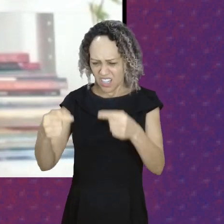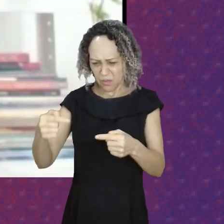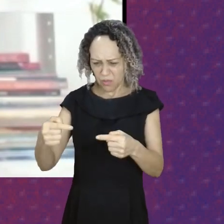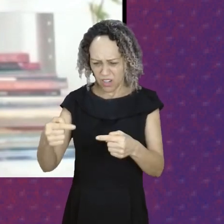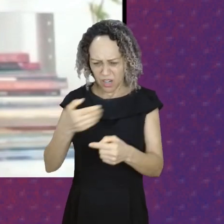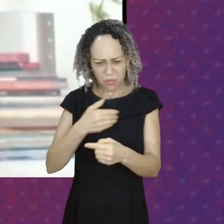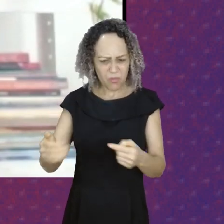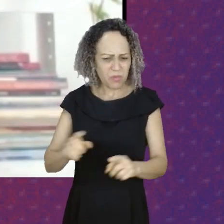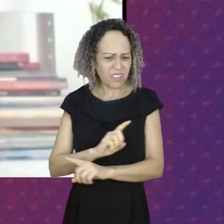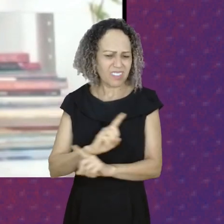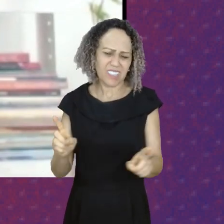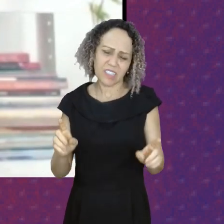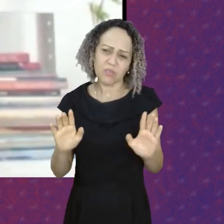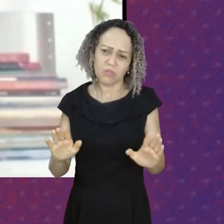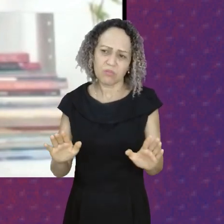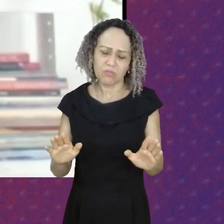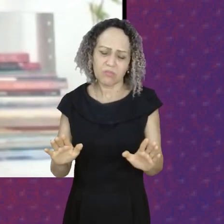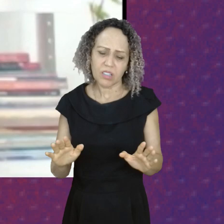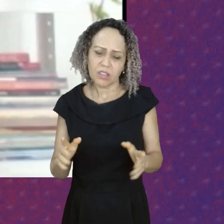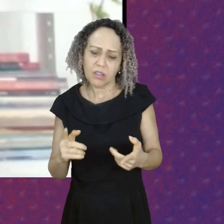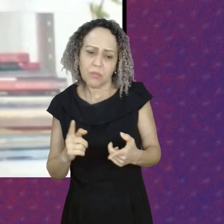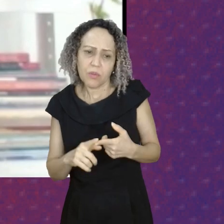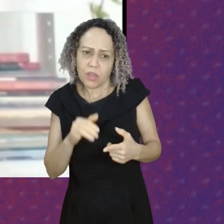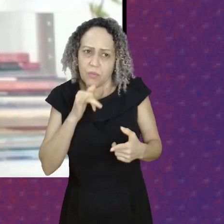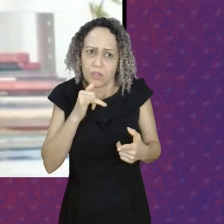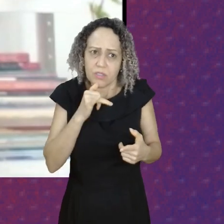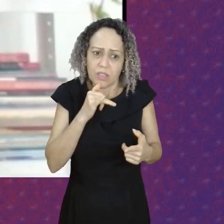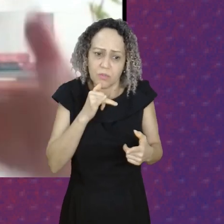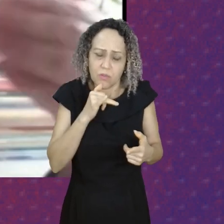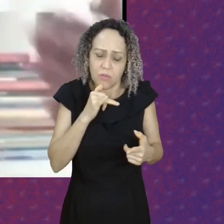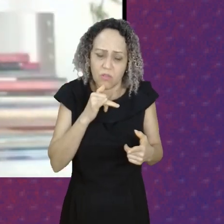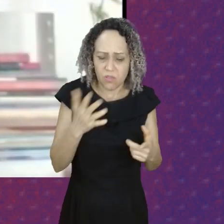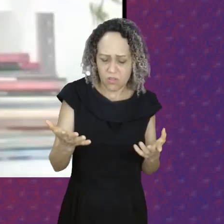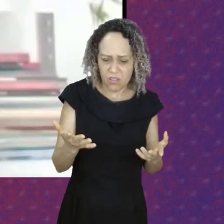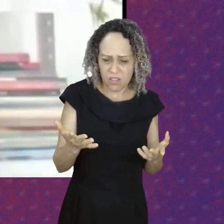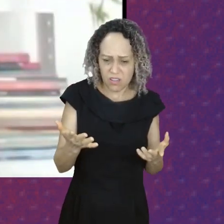do problema, né, numa perspectiva neoliberal